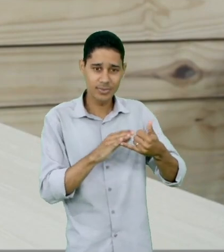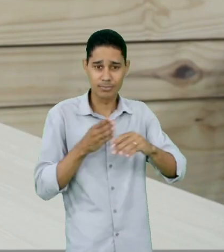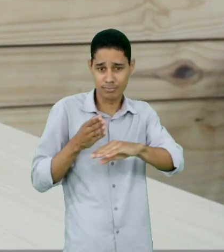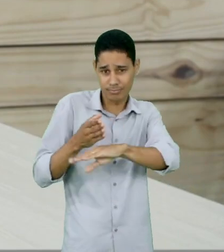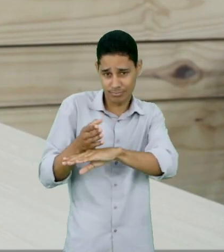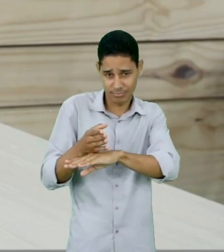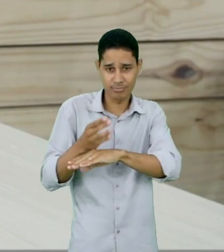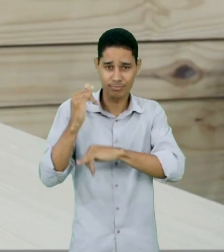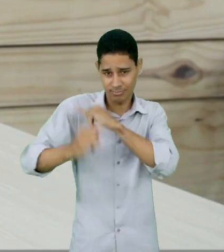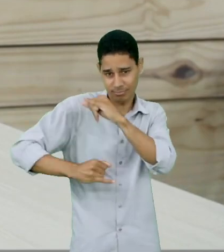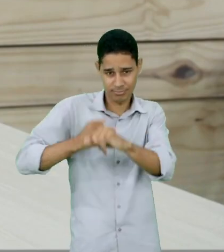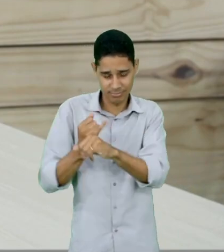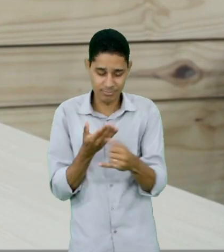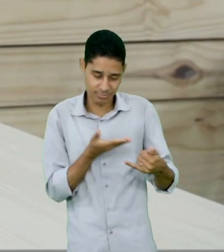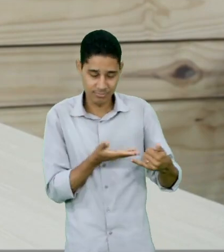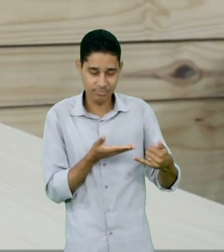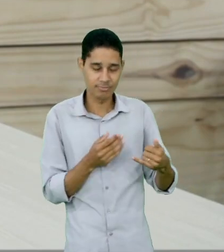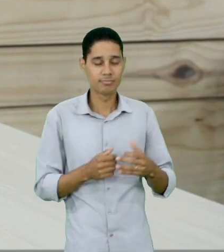tá?